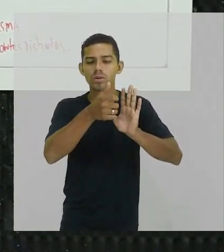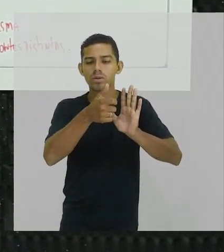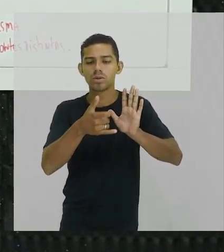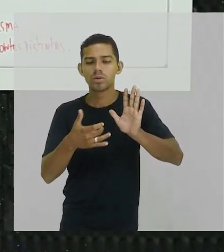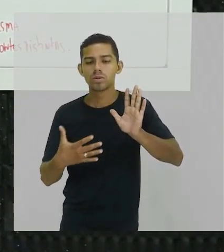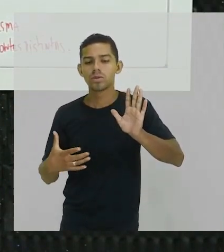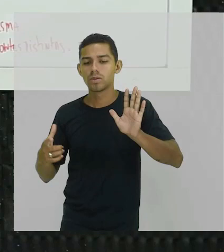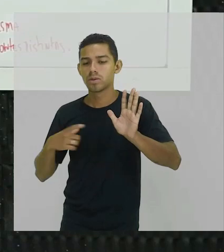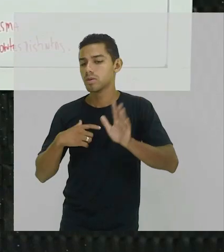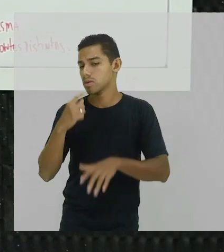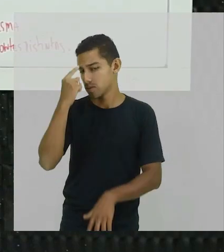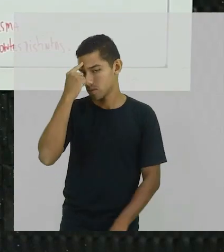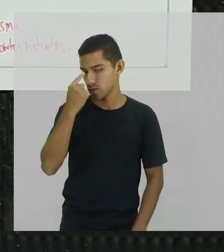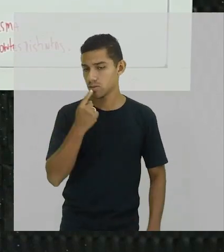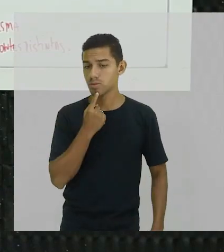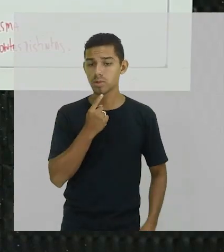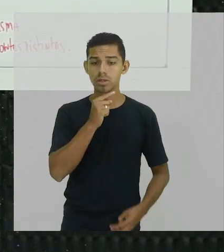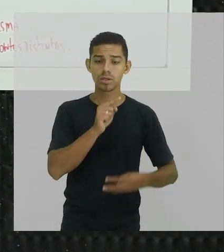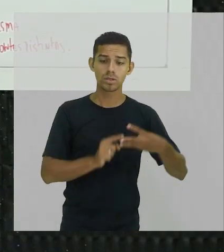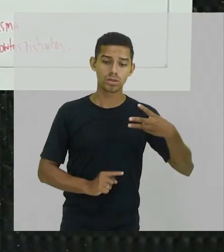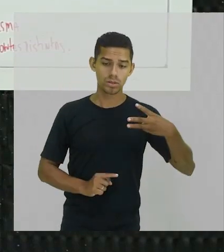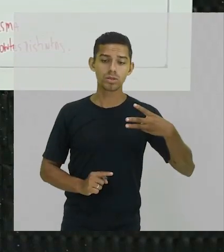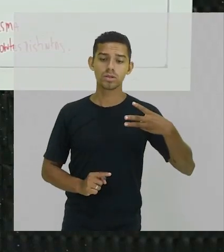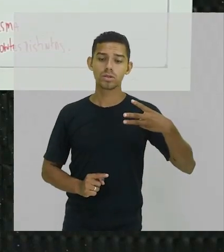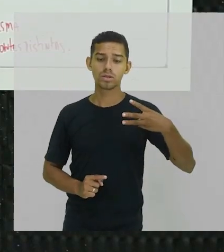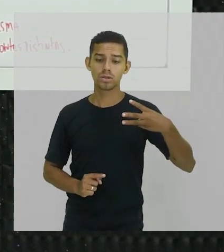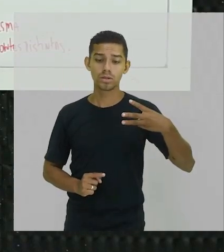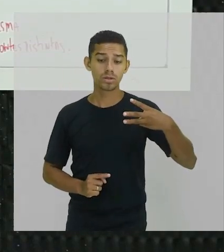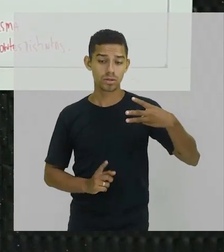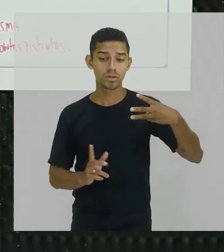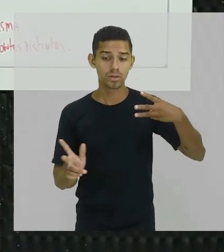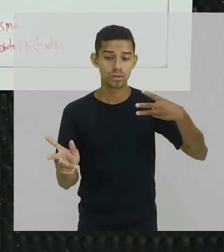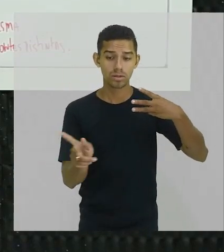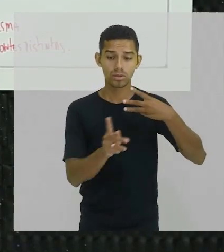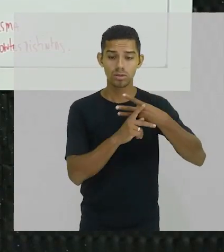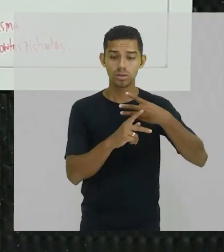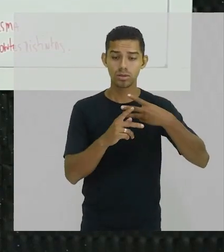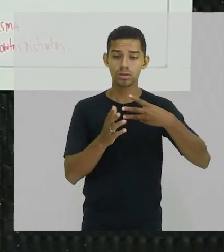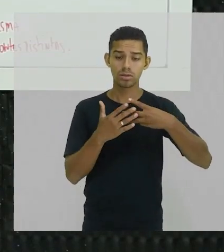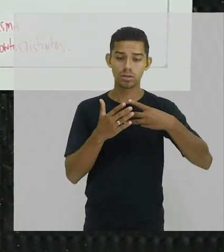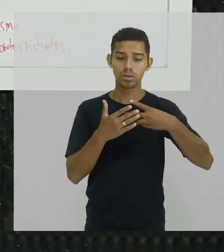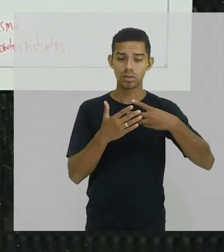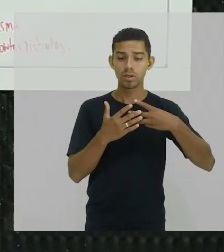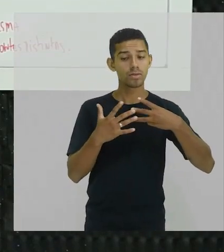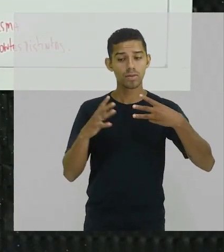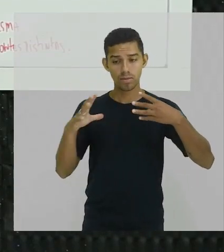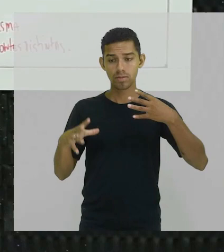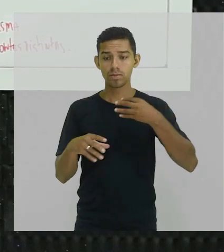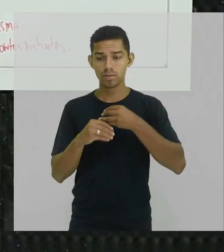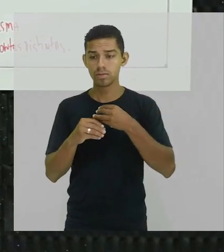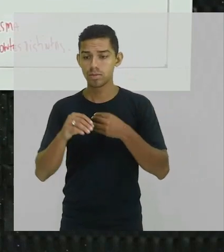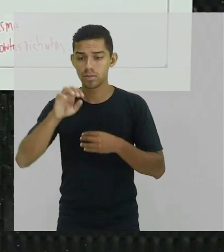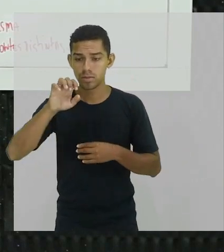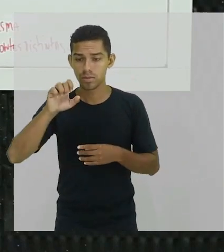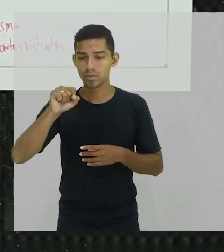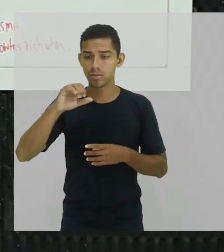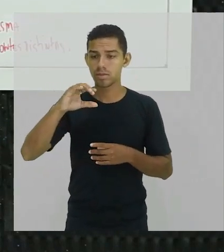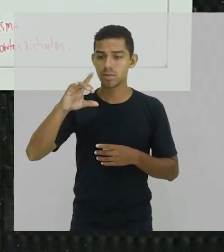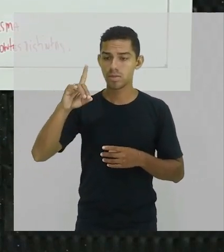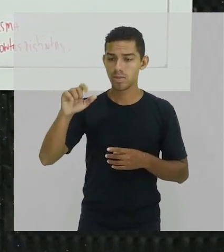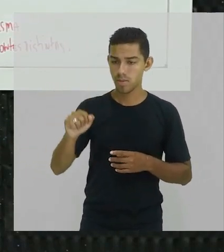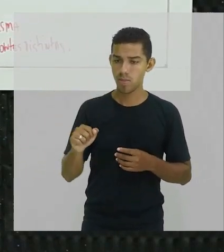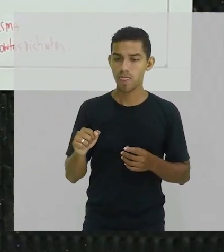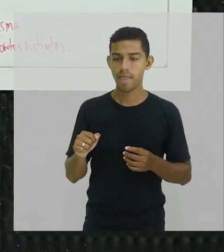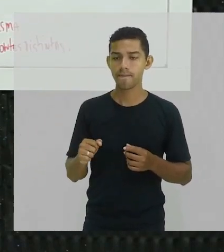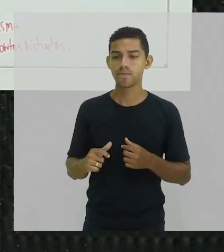ele fala que a figura apresenta 3 componentes harmônicas e a mesma composição resultante, constituída na mesma escala para um